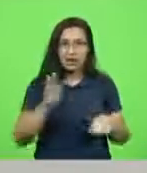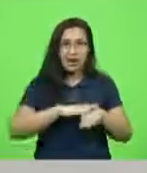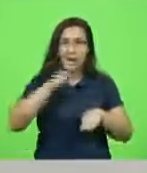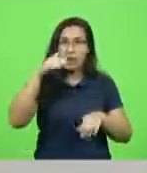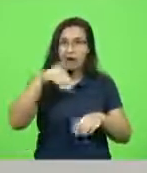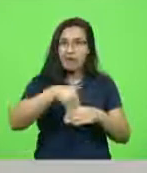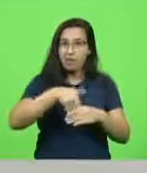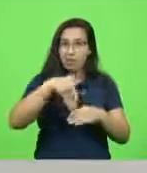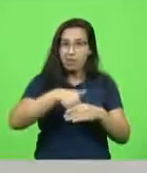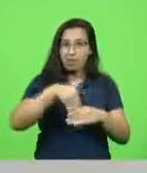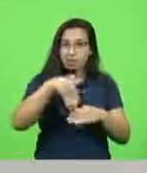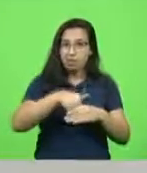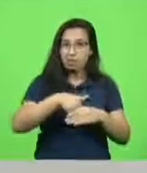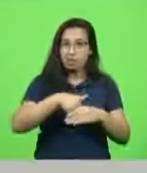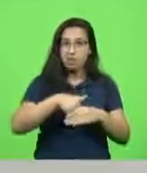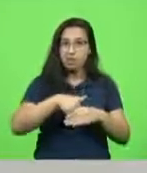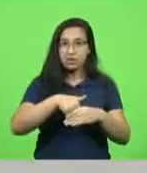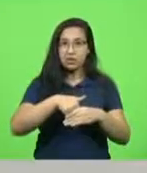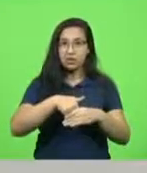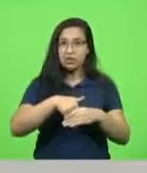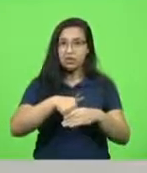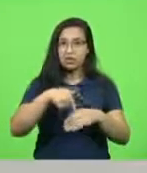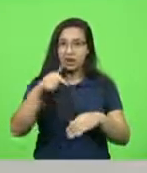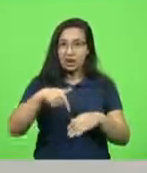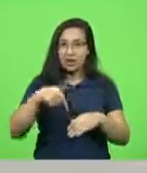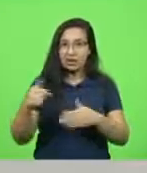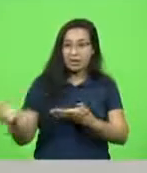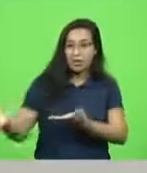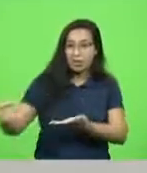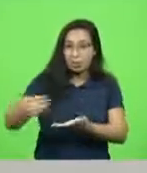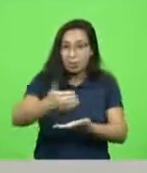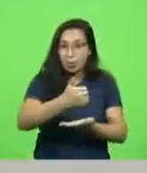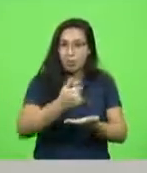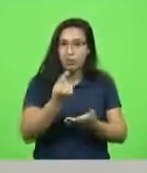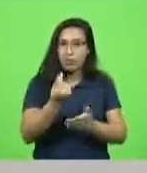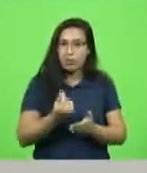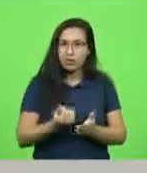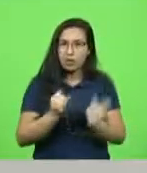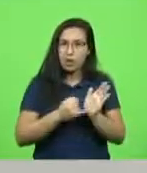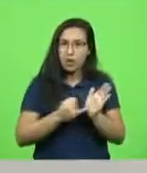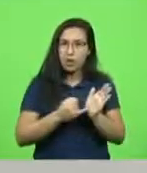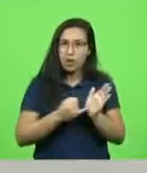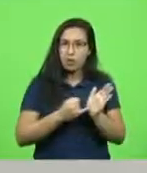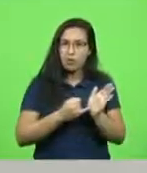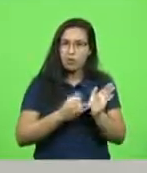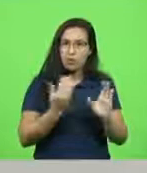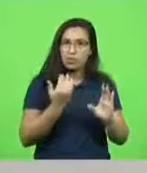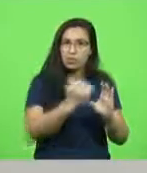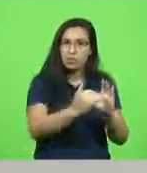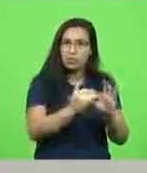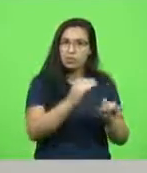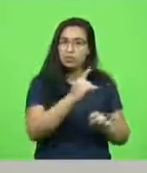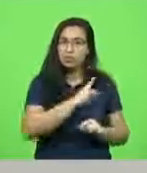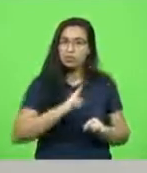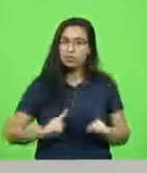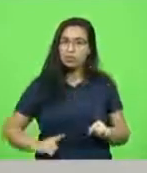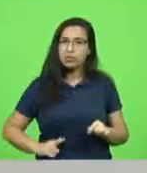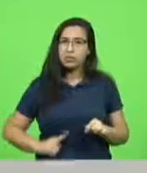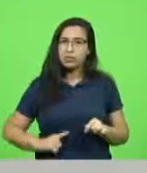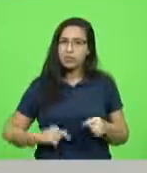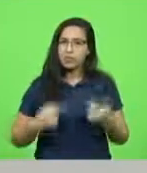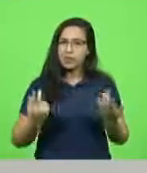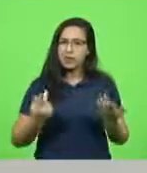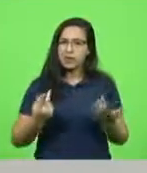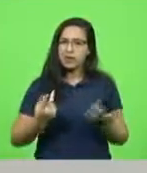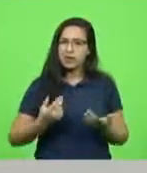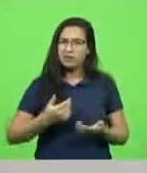eu sexto em arrecadação não pode ser o 25º para receber de